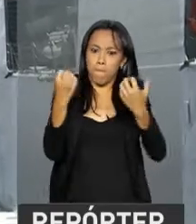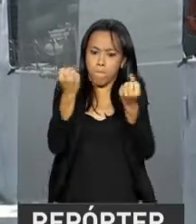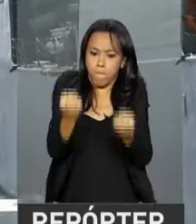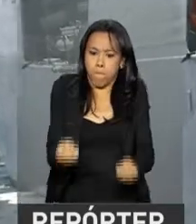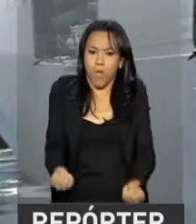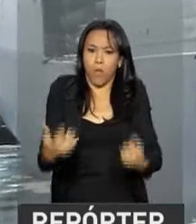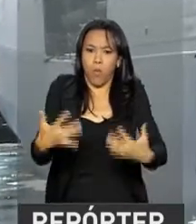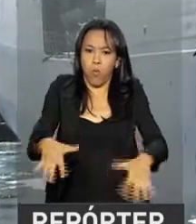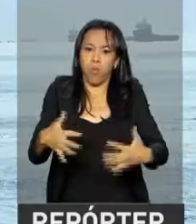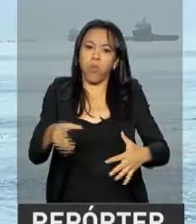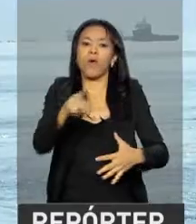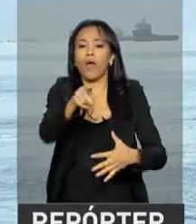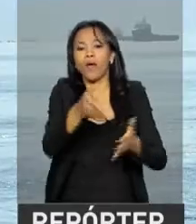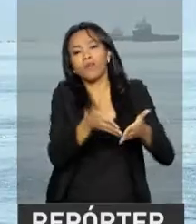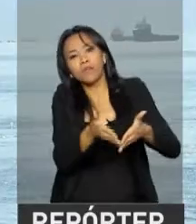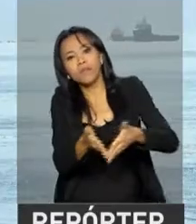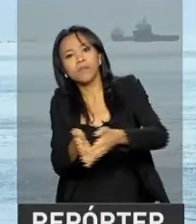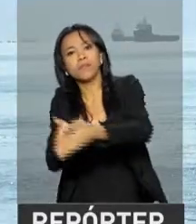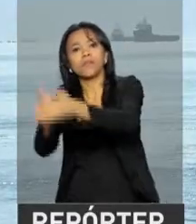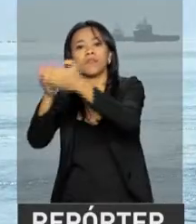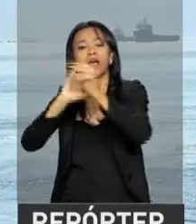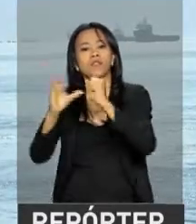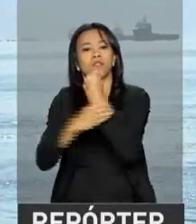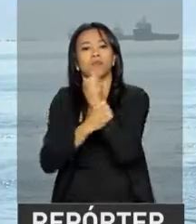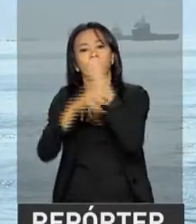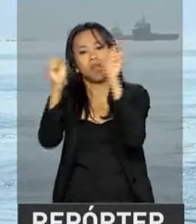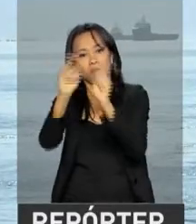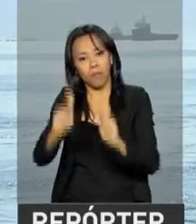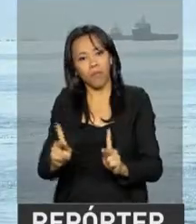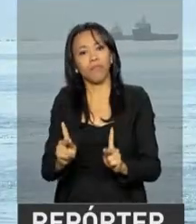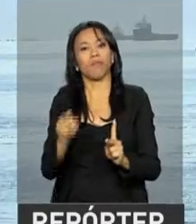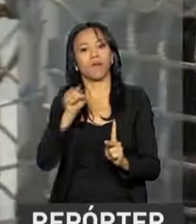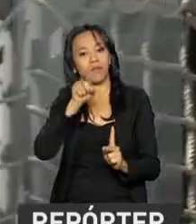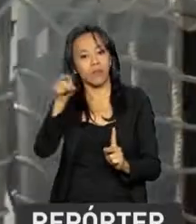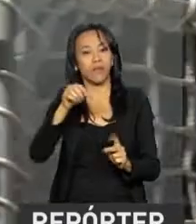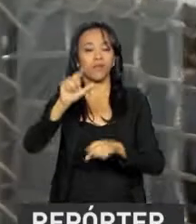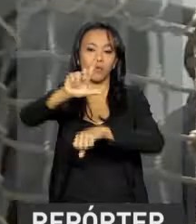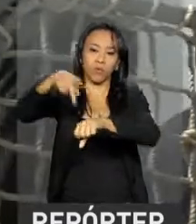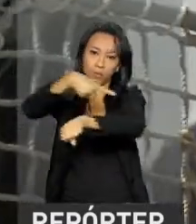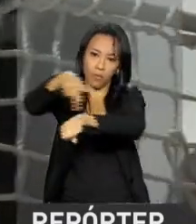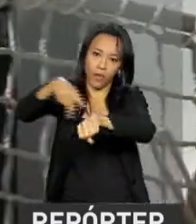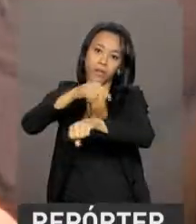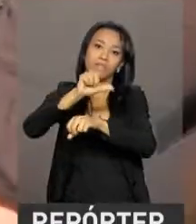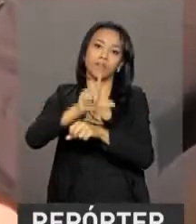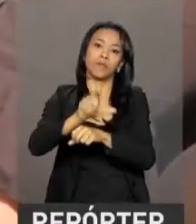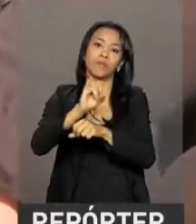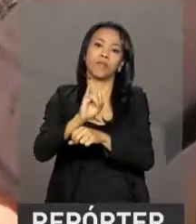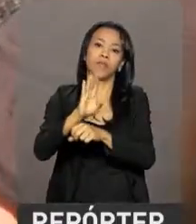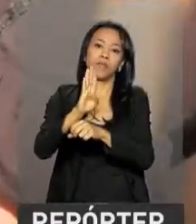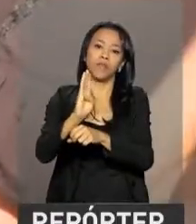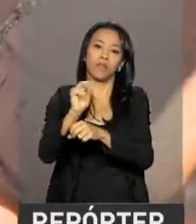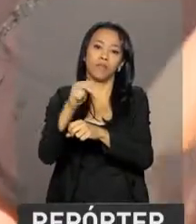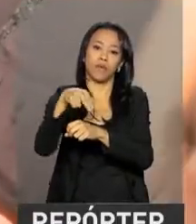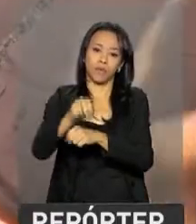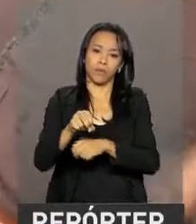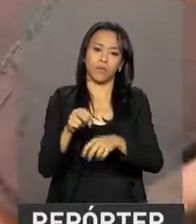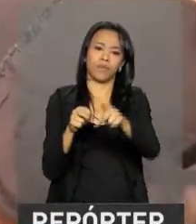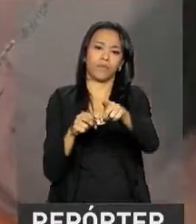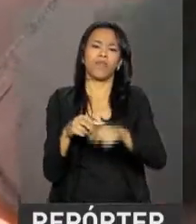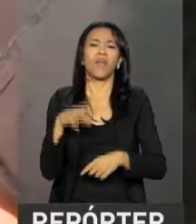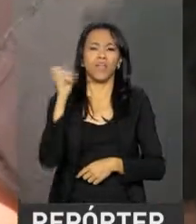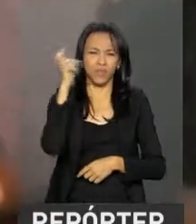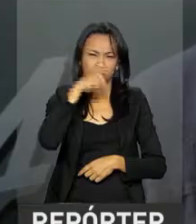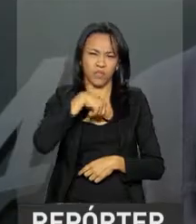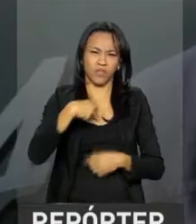Brasileira contribui para a garantia da paz e da segurança no Líbano. Viver longe dos familiares é a parte mais difícil da